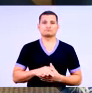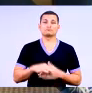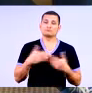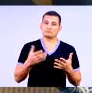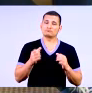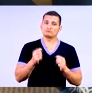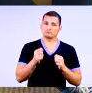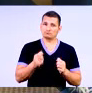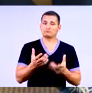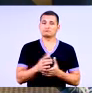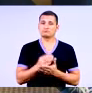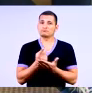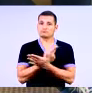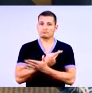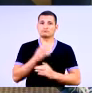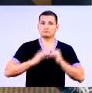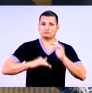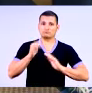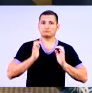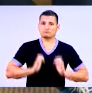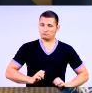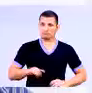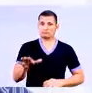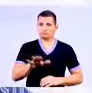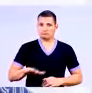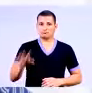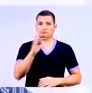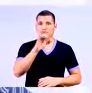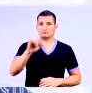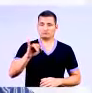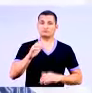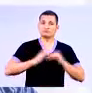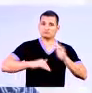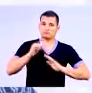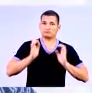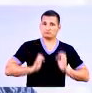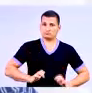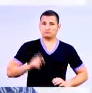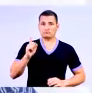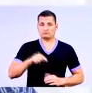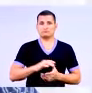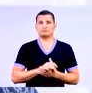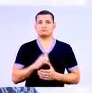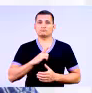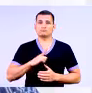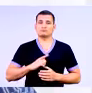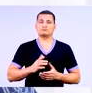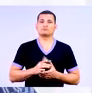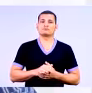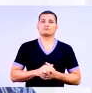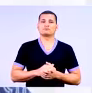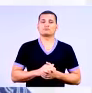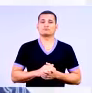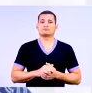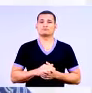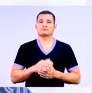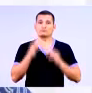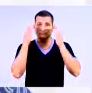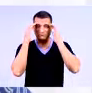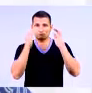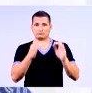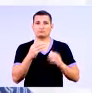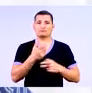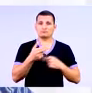profissional ético, né? Especialmente nessa área de TI. Sim, o profissional ético é aquele que está primeiramente alinhado às missões que ele tem que cumprir.